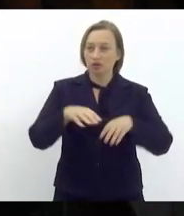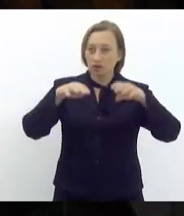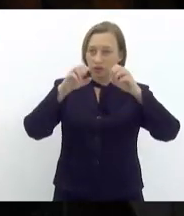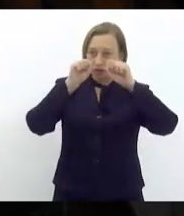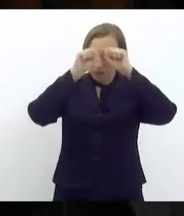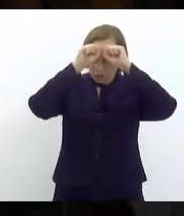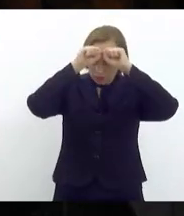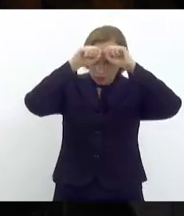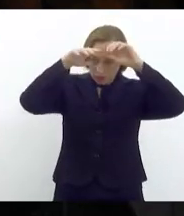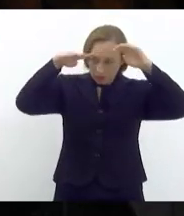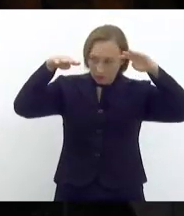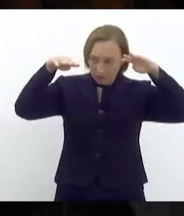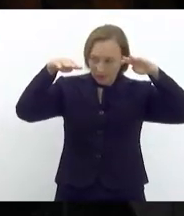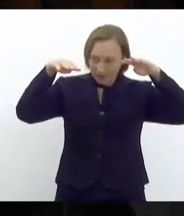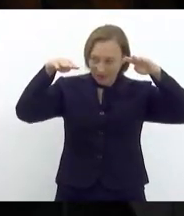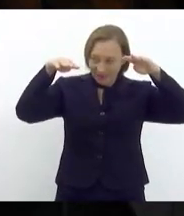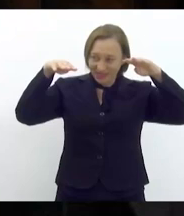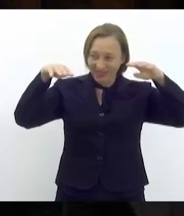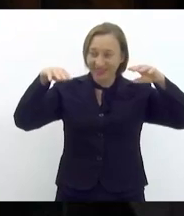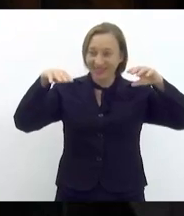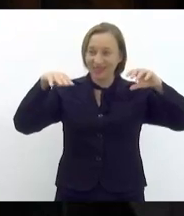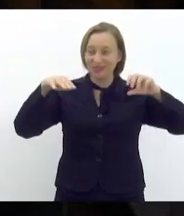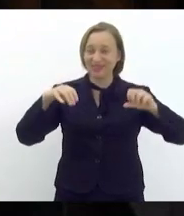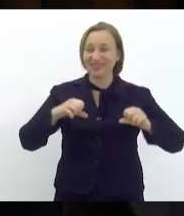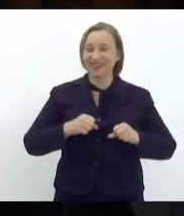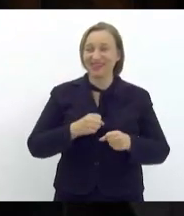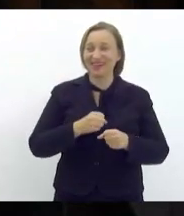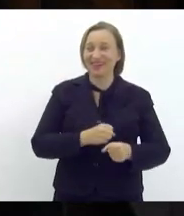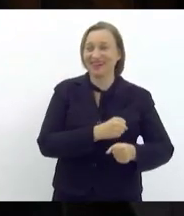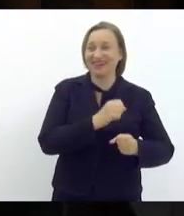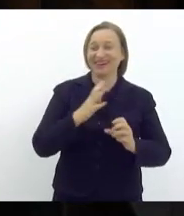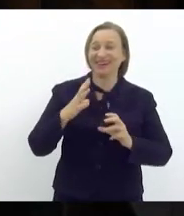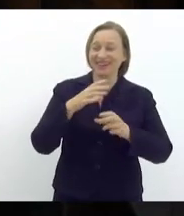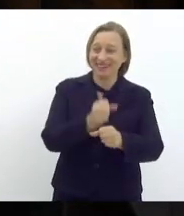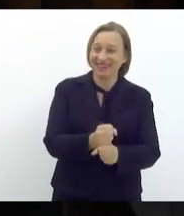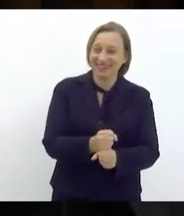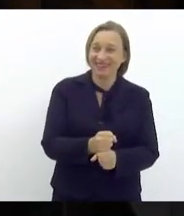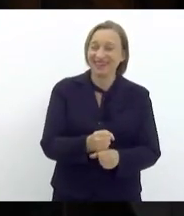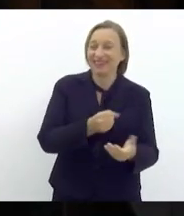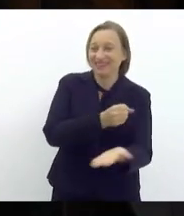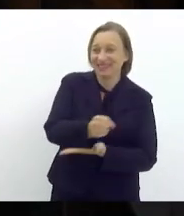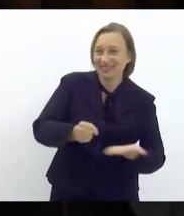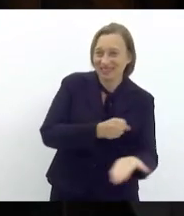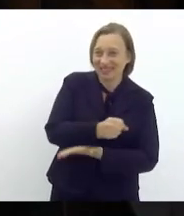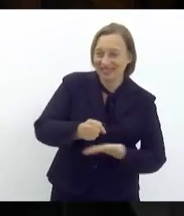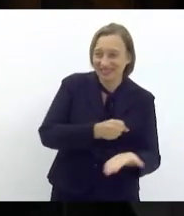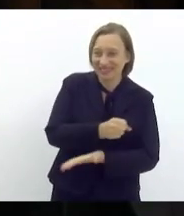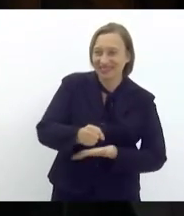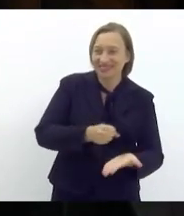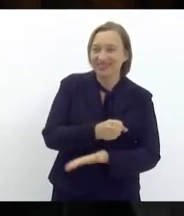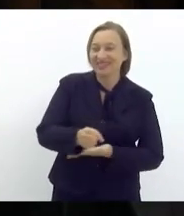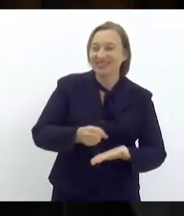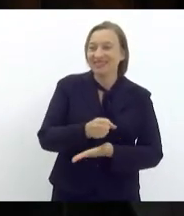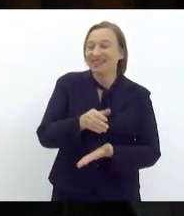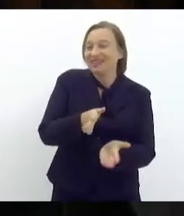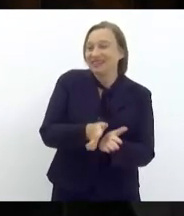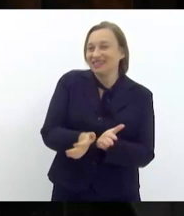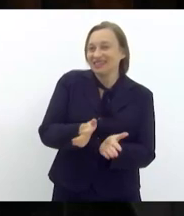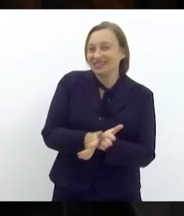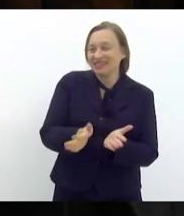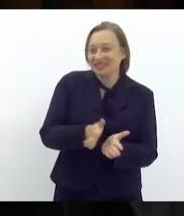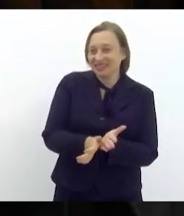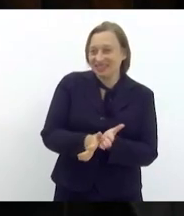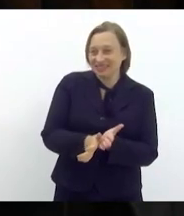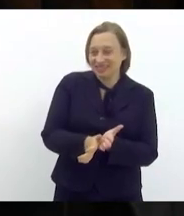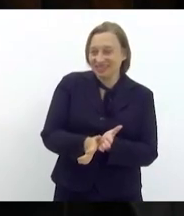e a defensoria público estadual deverão considerar como base para a projeção das despesas de pessoal e